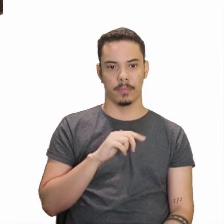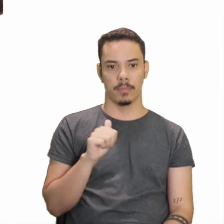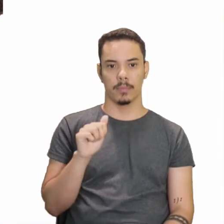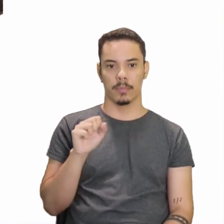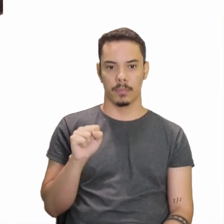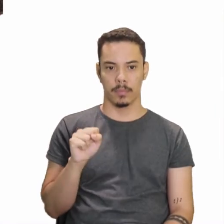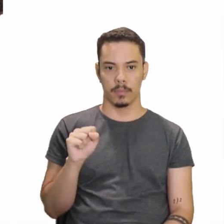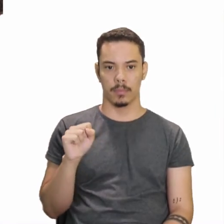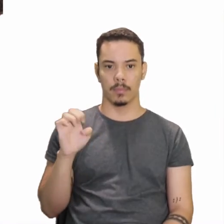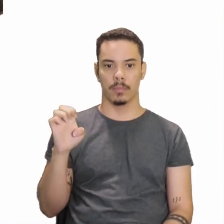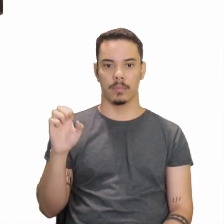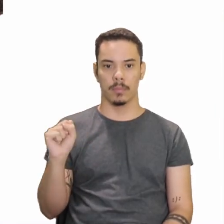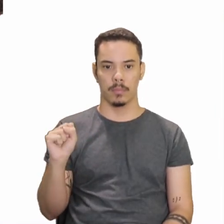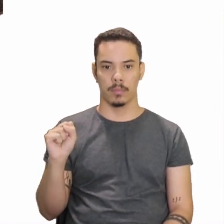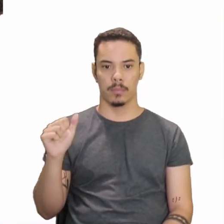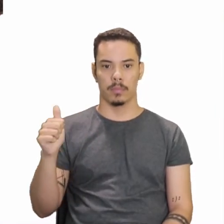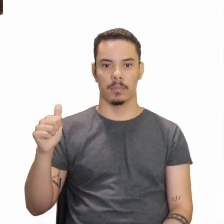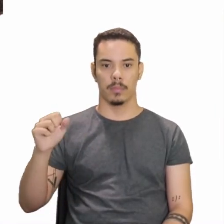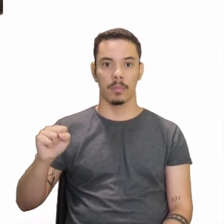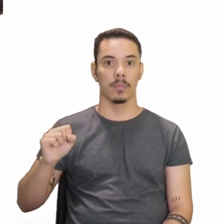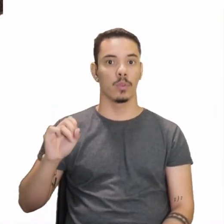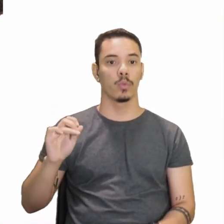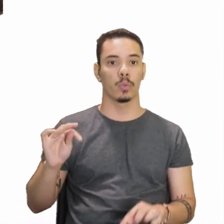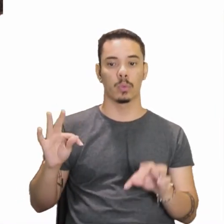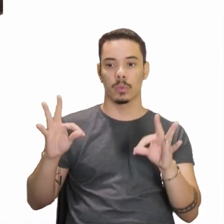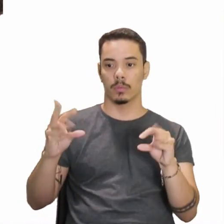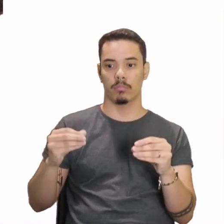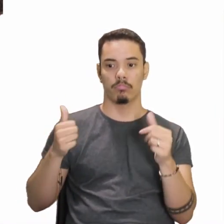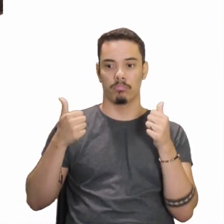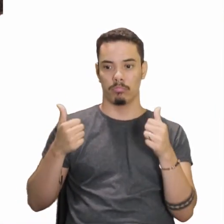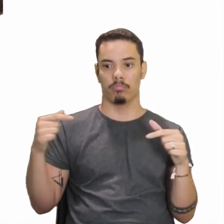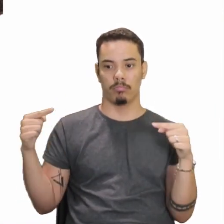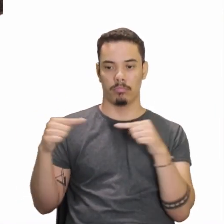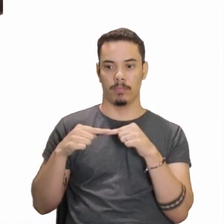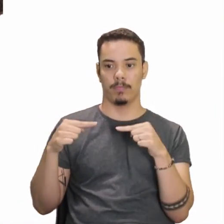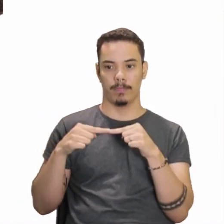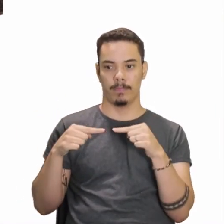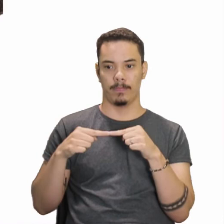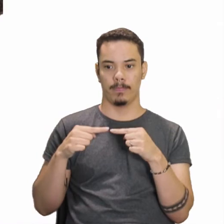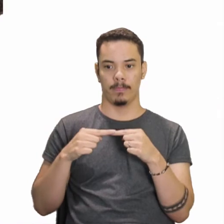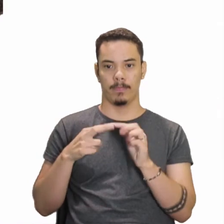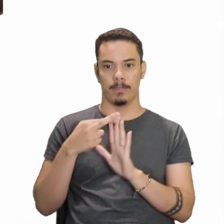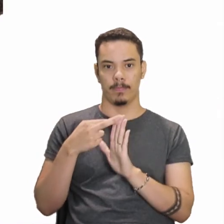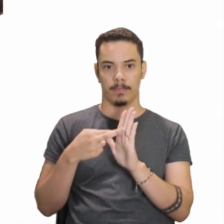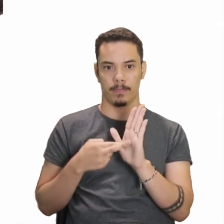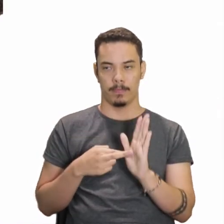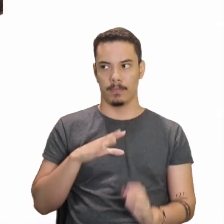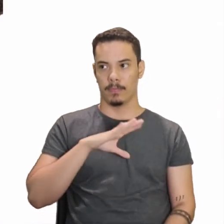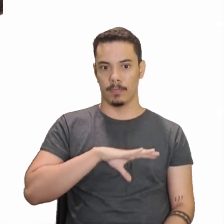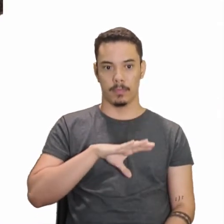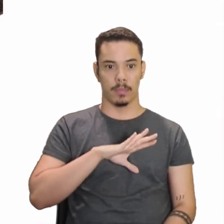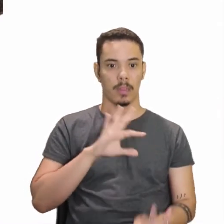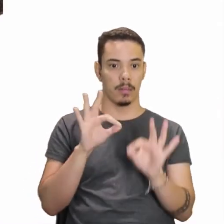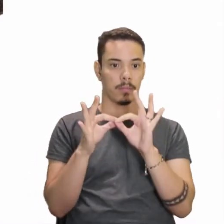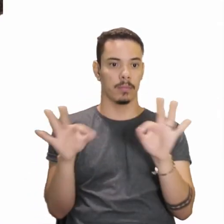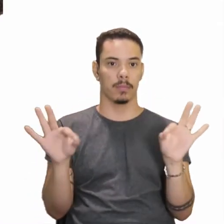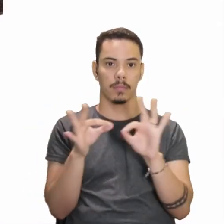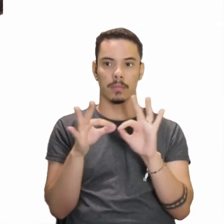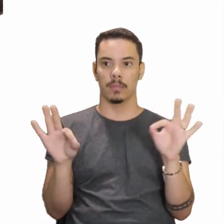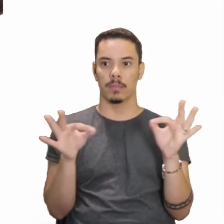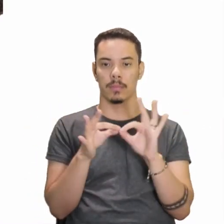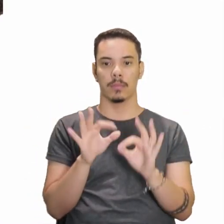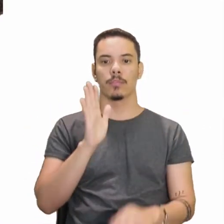barões assinalados, tudo muito bem conjugado, certo? A sintaxe aqui, ela